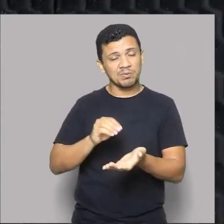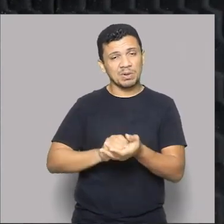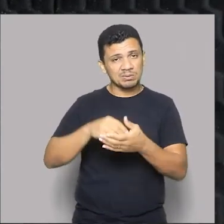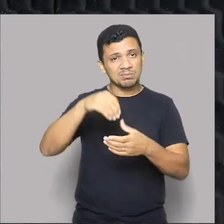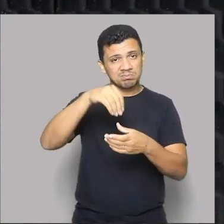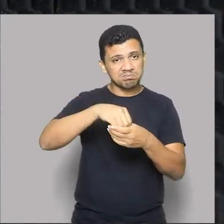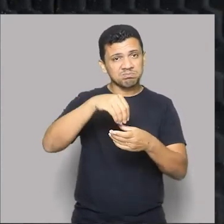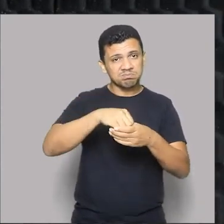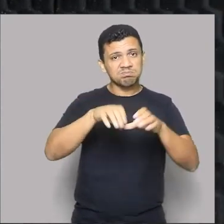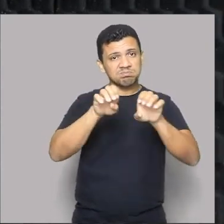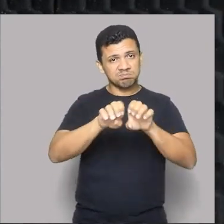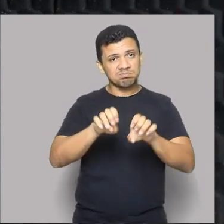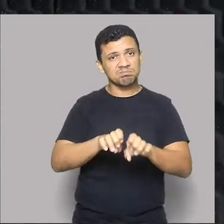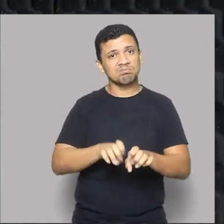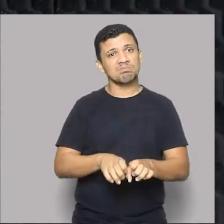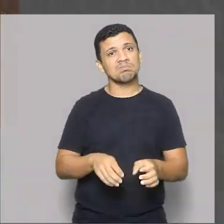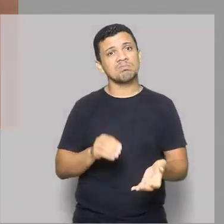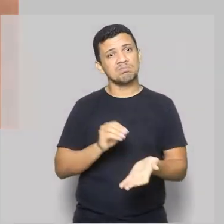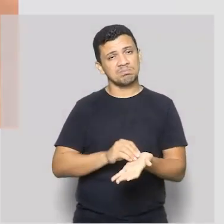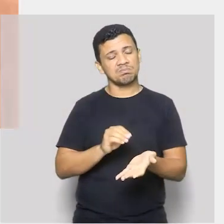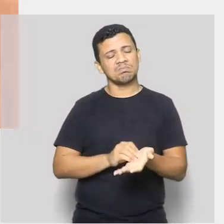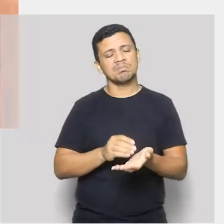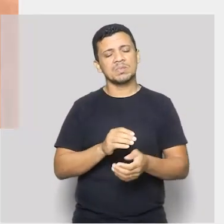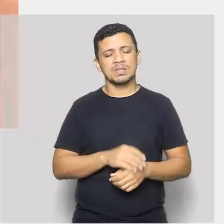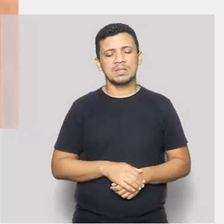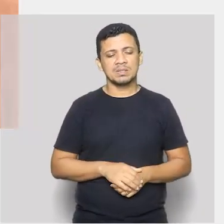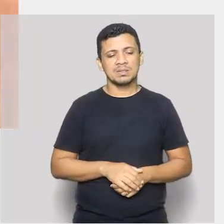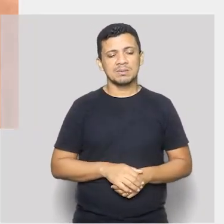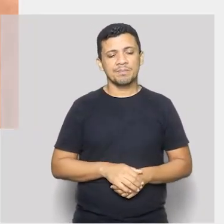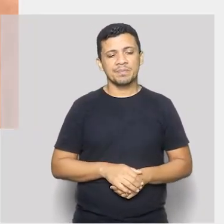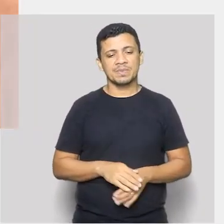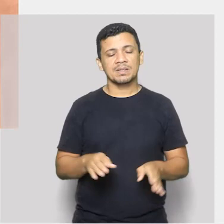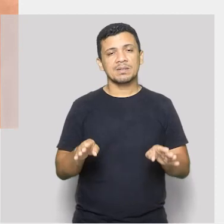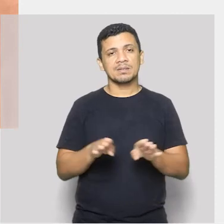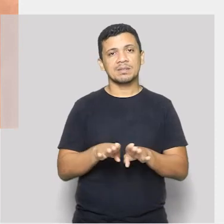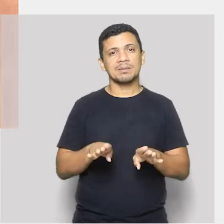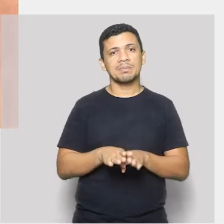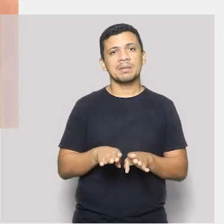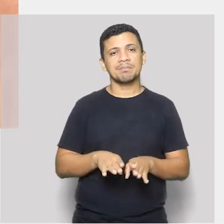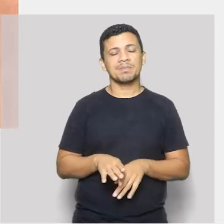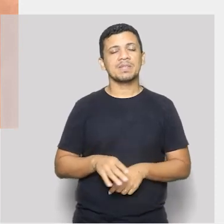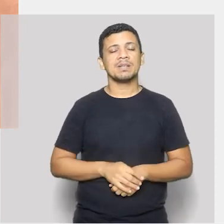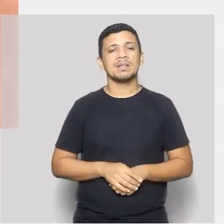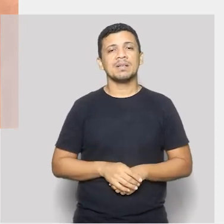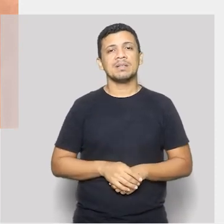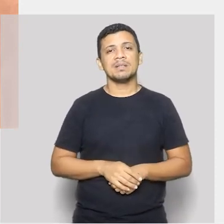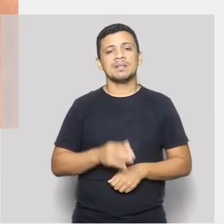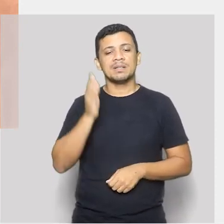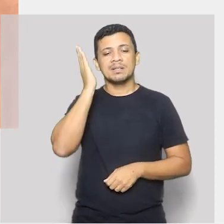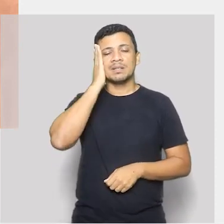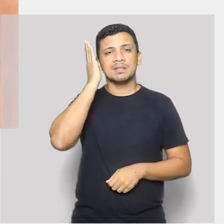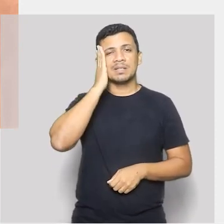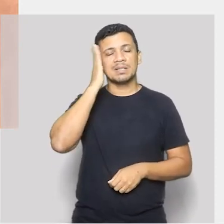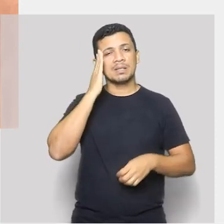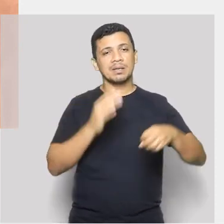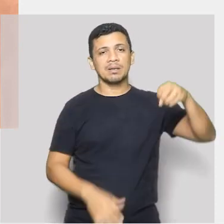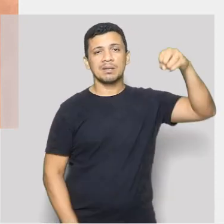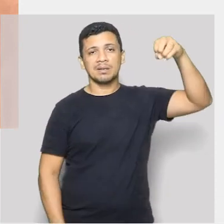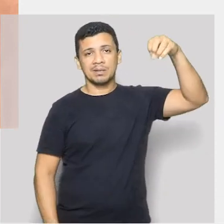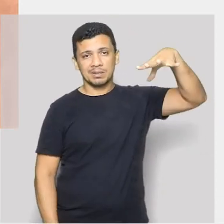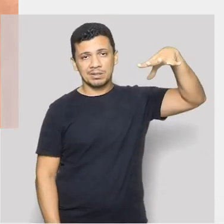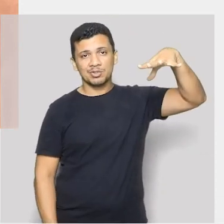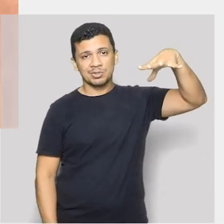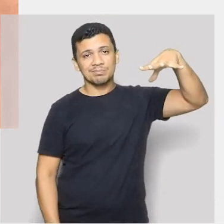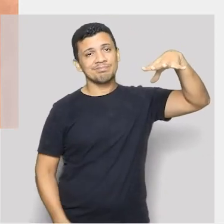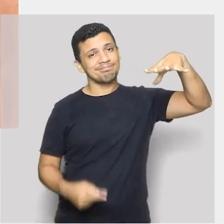precária naquela localidade. Além disso, além do saneamento básico, a gente precisa entender que a energia, que é a grande